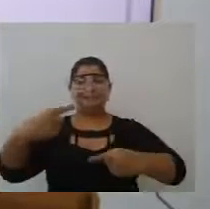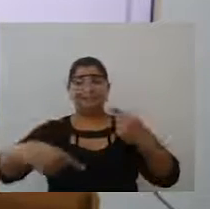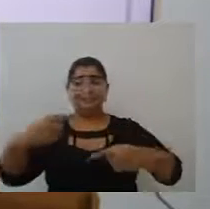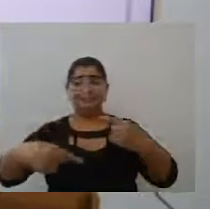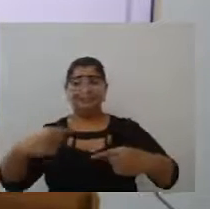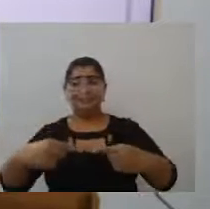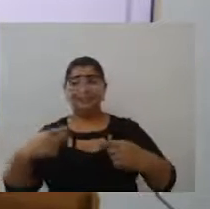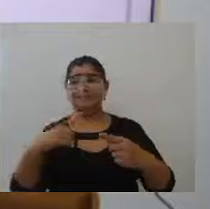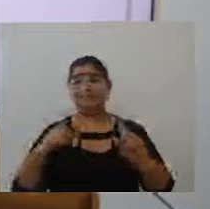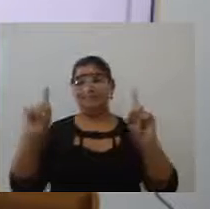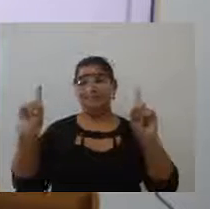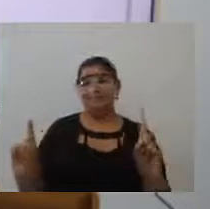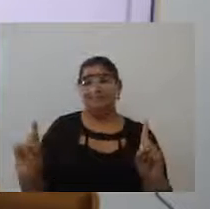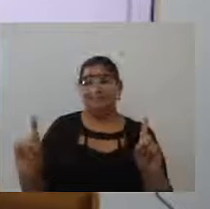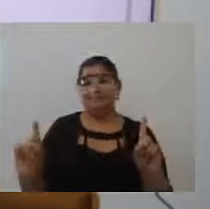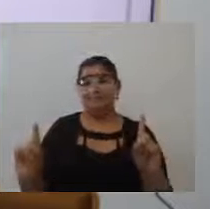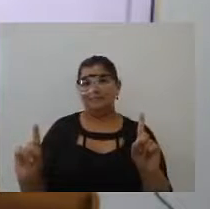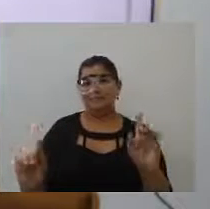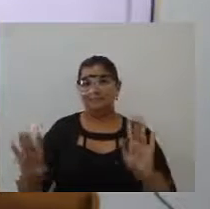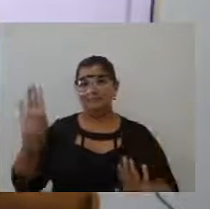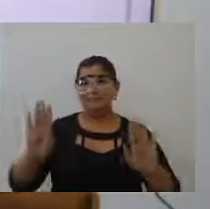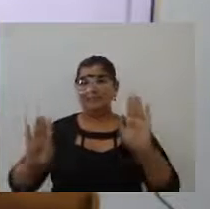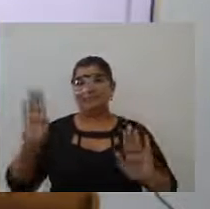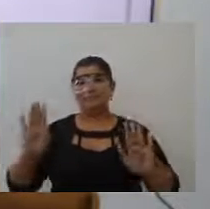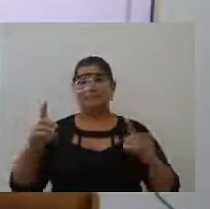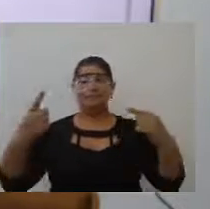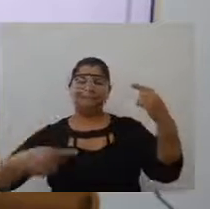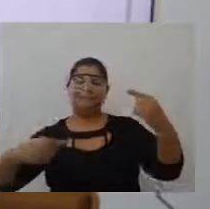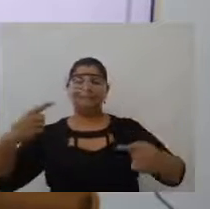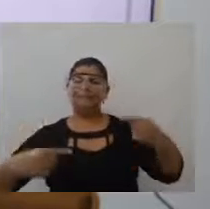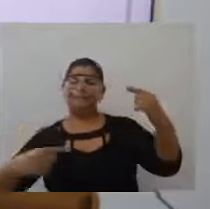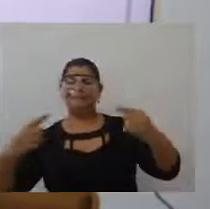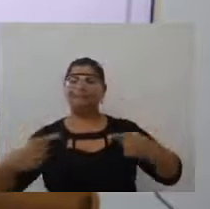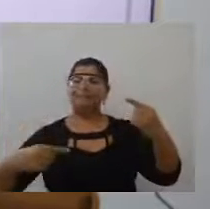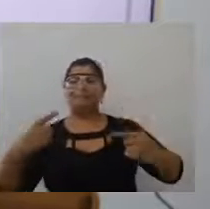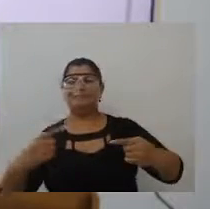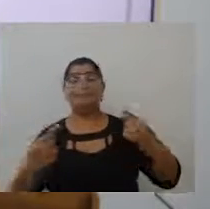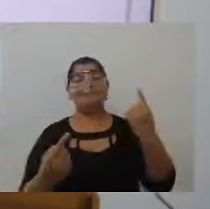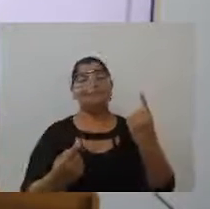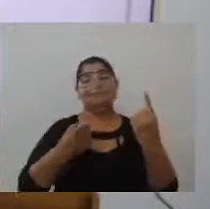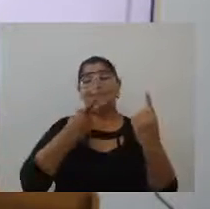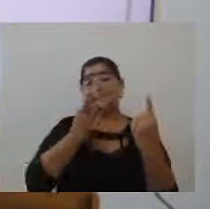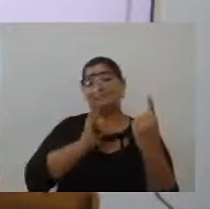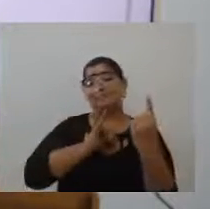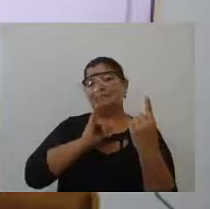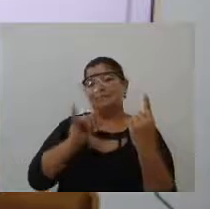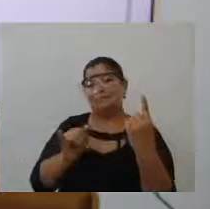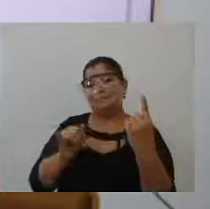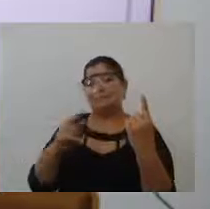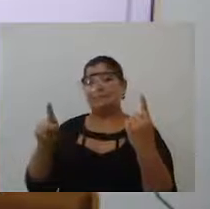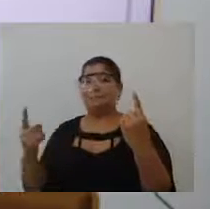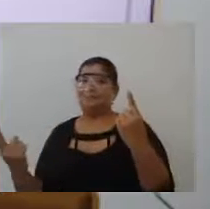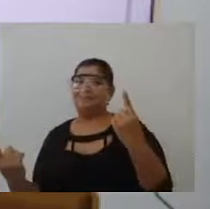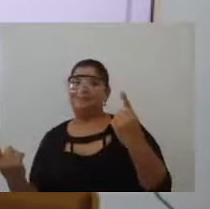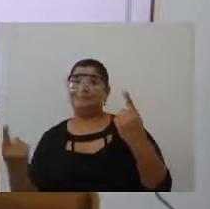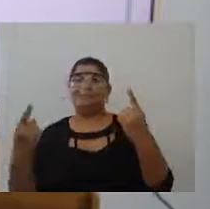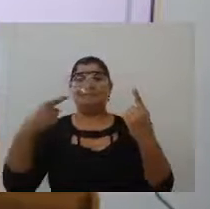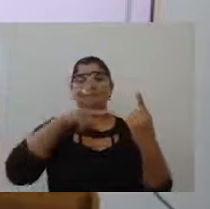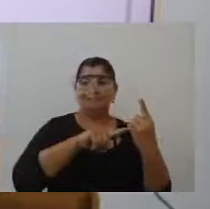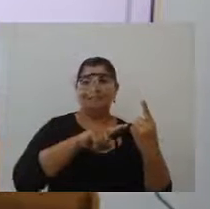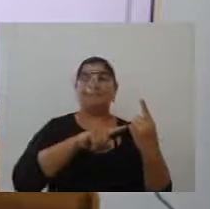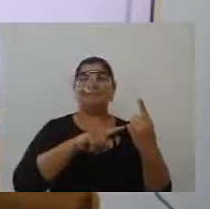um candidato debatendo com o outro, discutindo com o outro, um faz uma colocação e o outro tem o